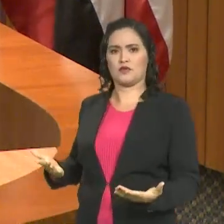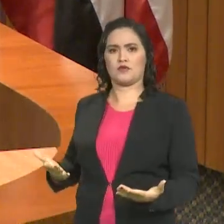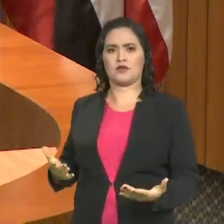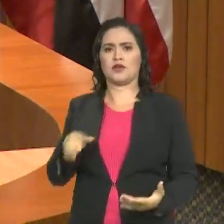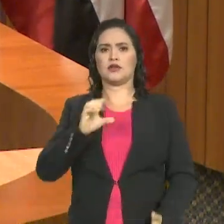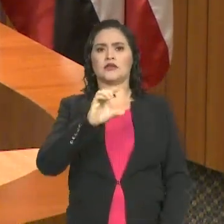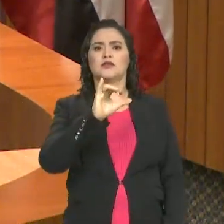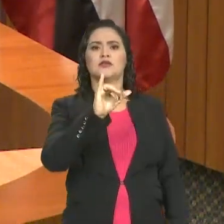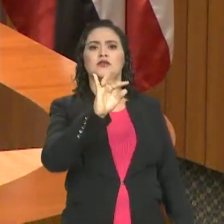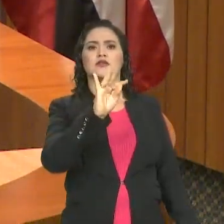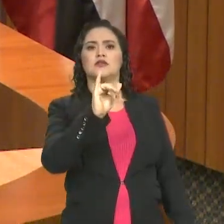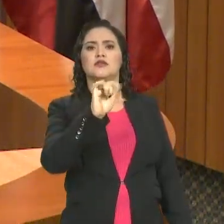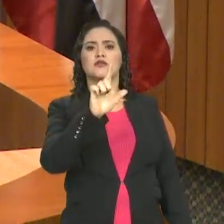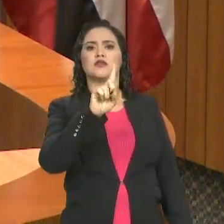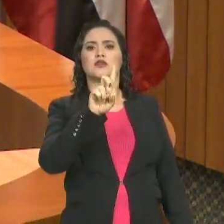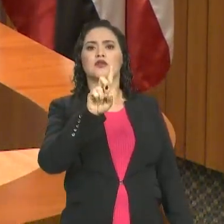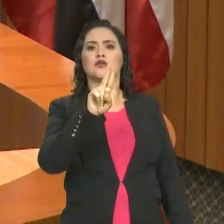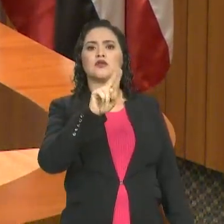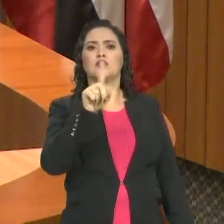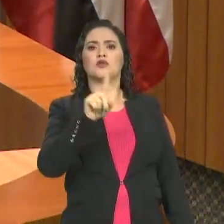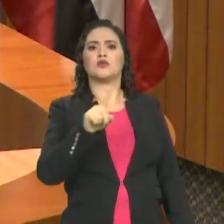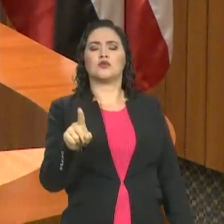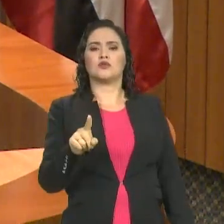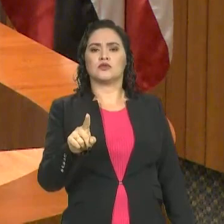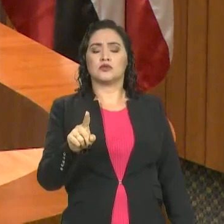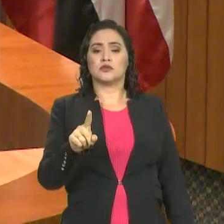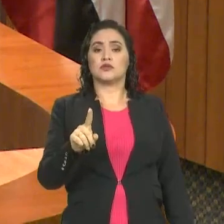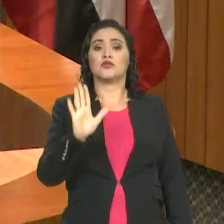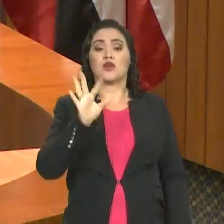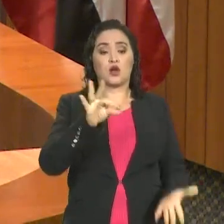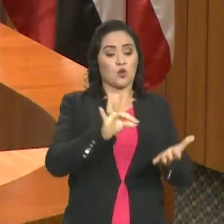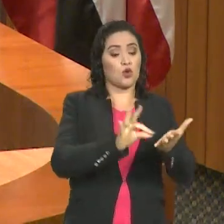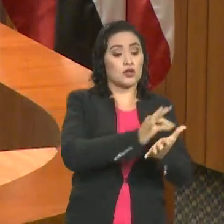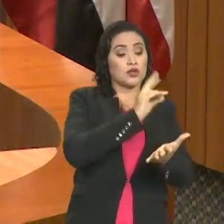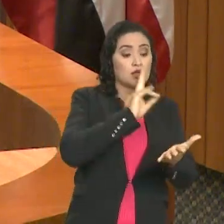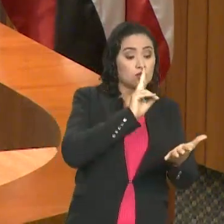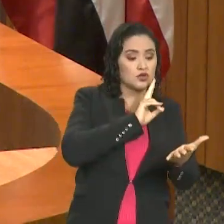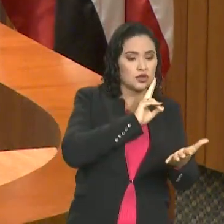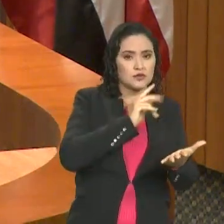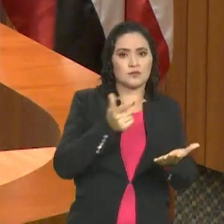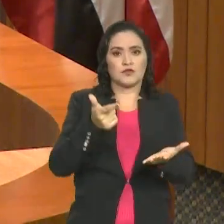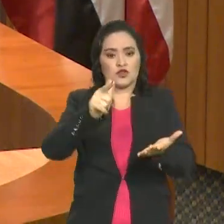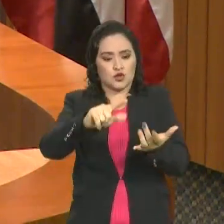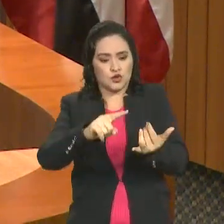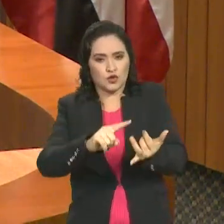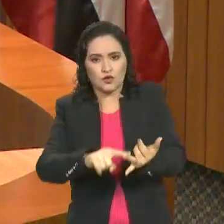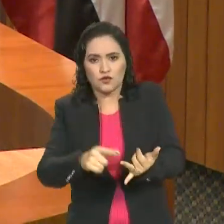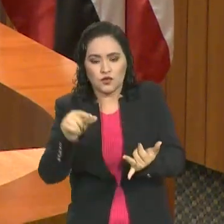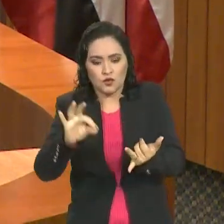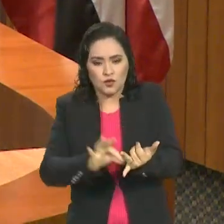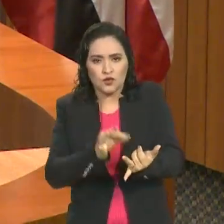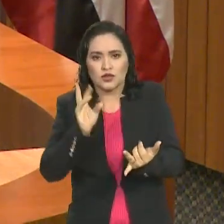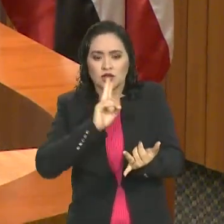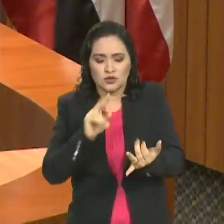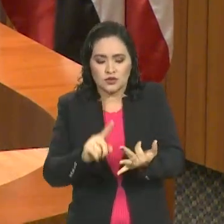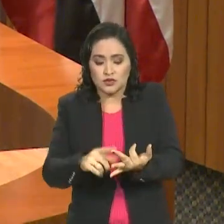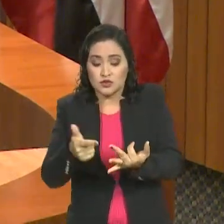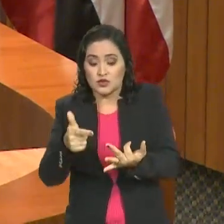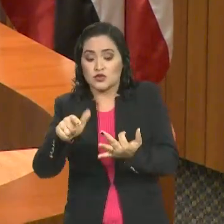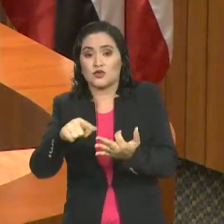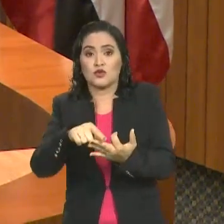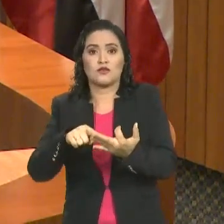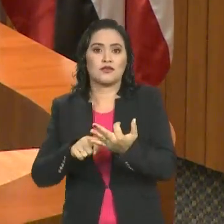Terceiro! Ele é advogado, será que ele não sabe que ele está incorrendo aí em improbidade administrativa com